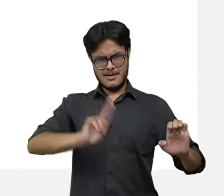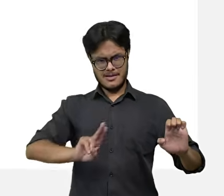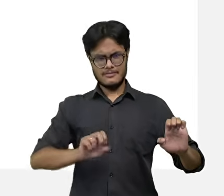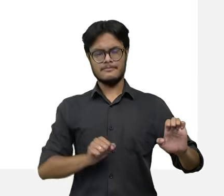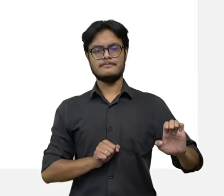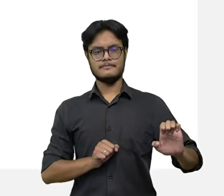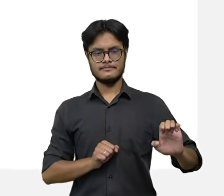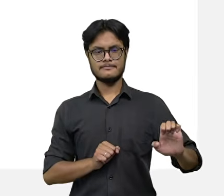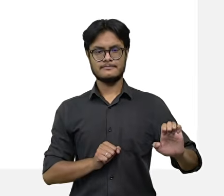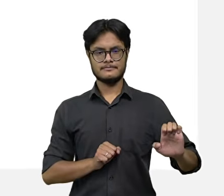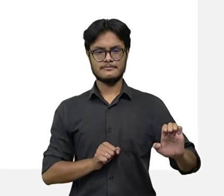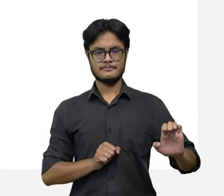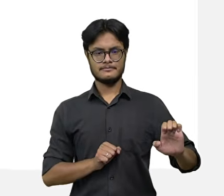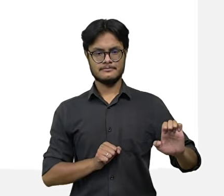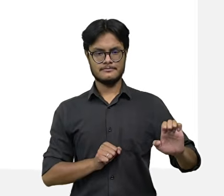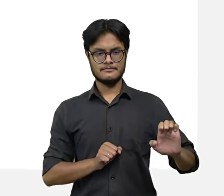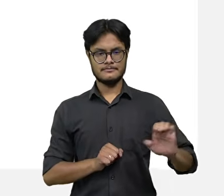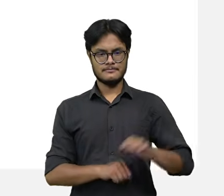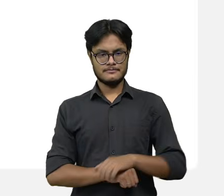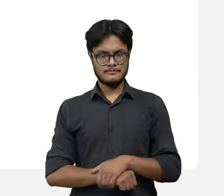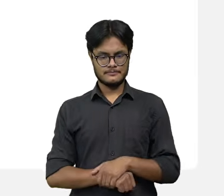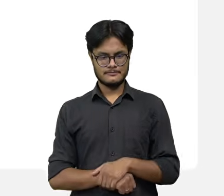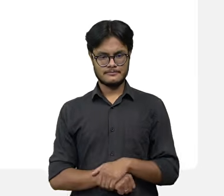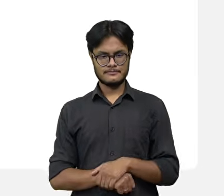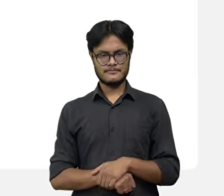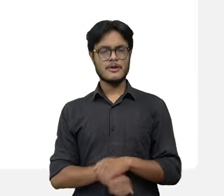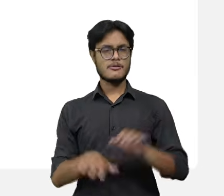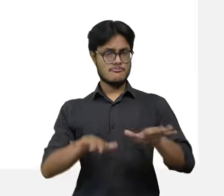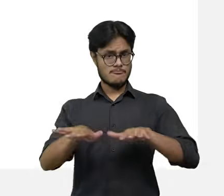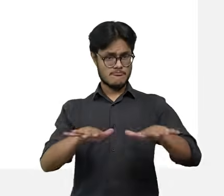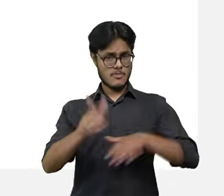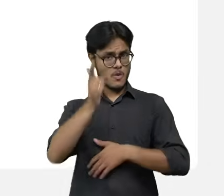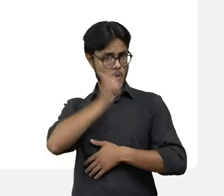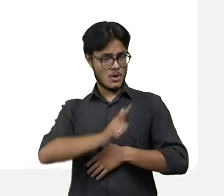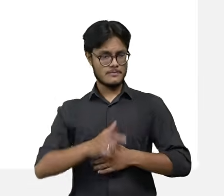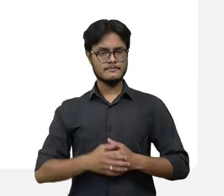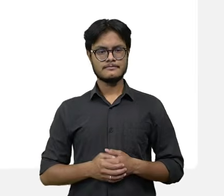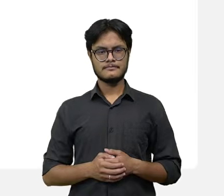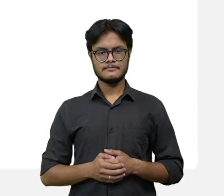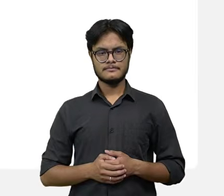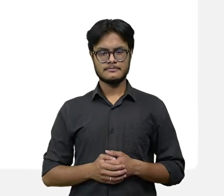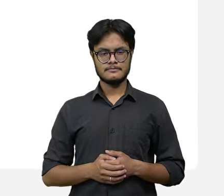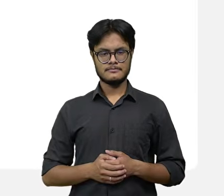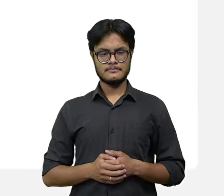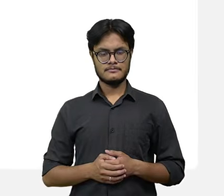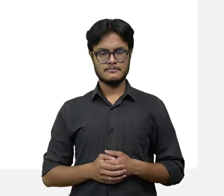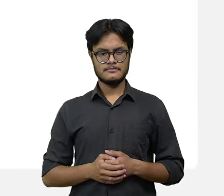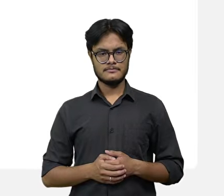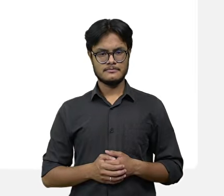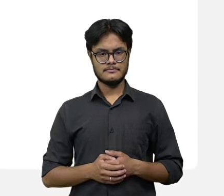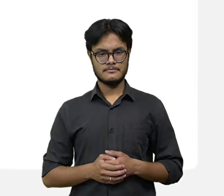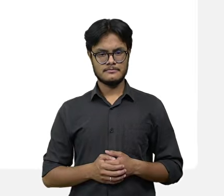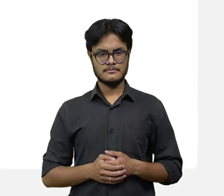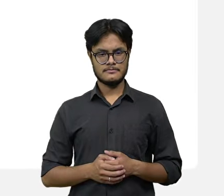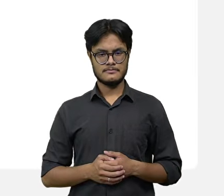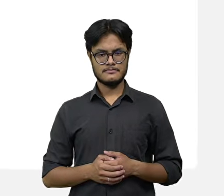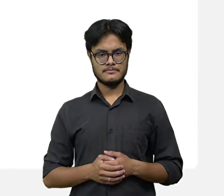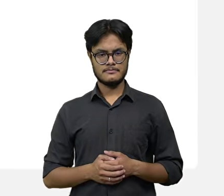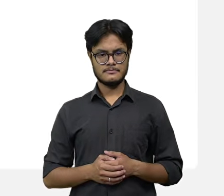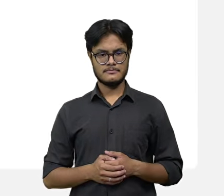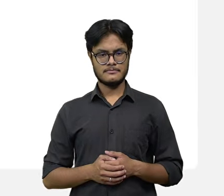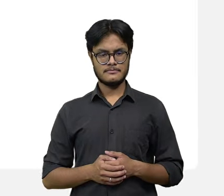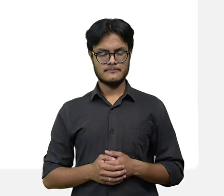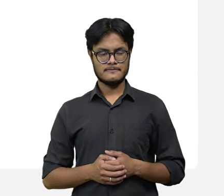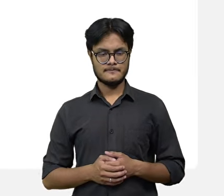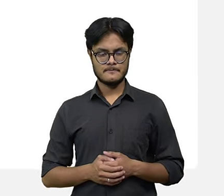eletromotriz, força elétrica de movimento, ou FEM. É o apelidozinho, ó, FEM,